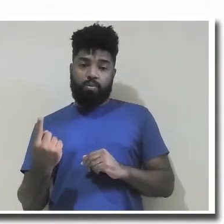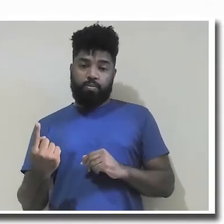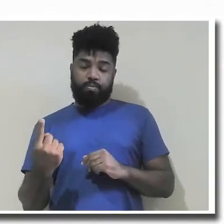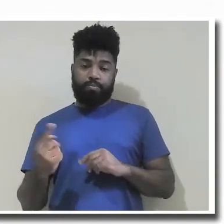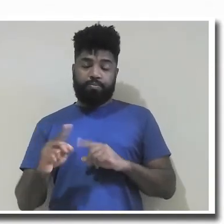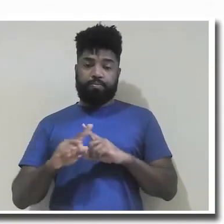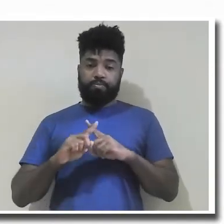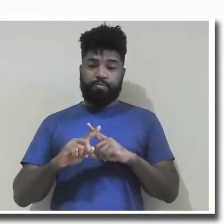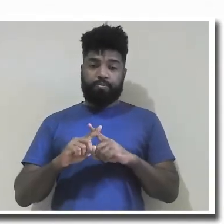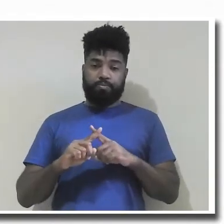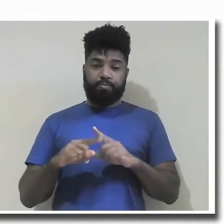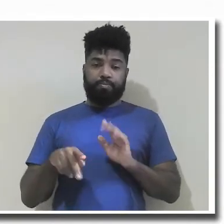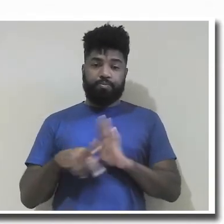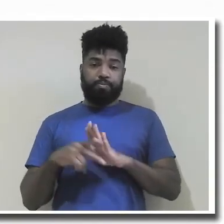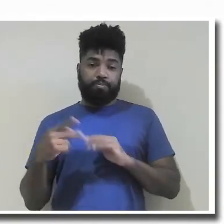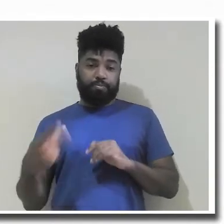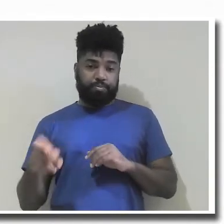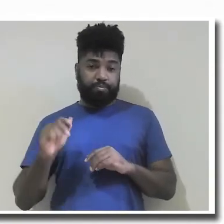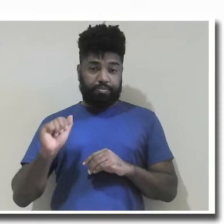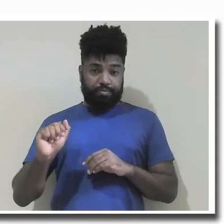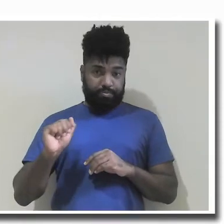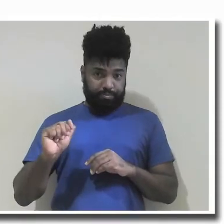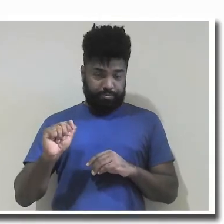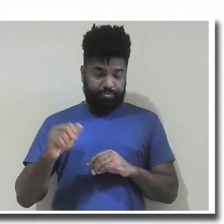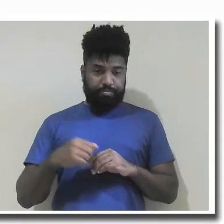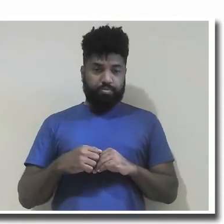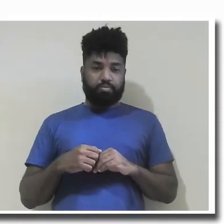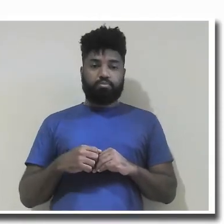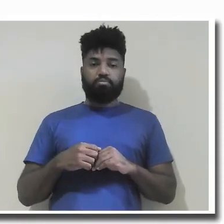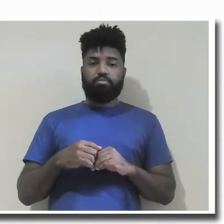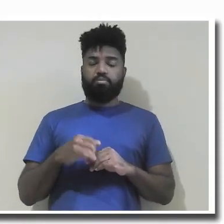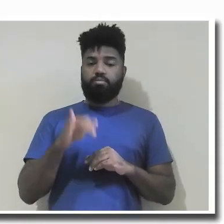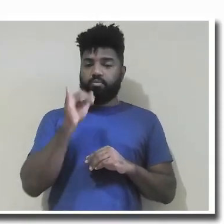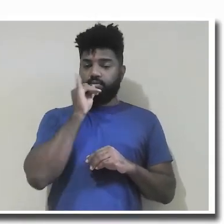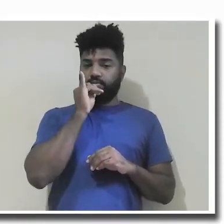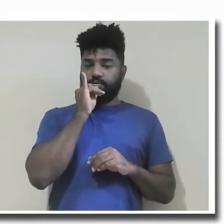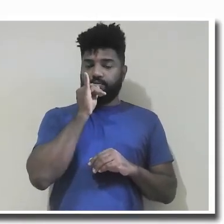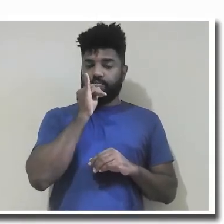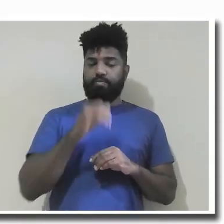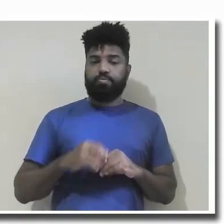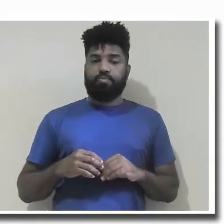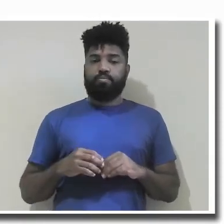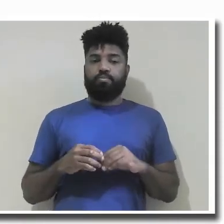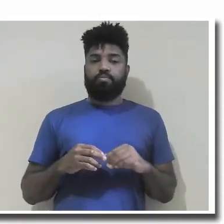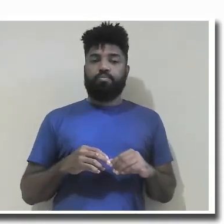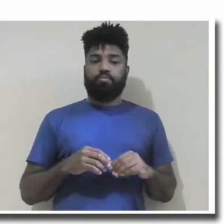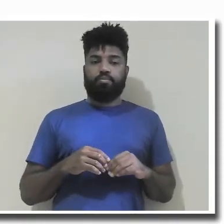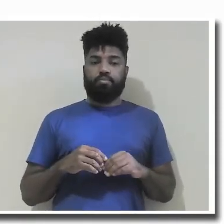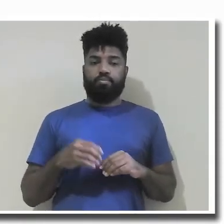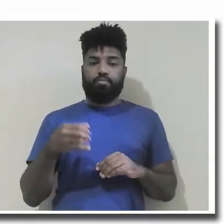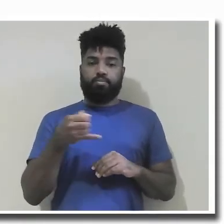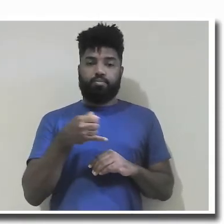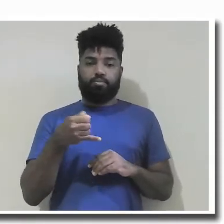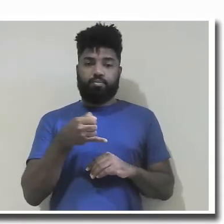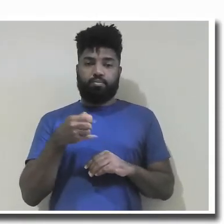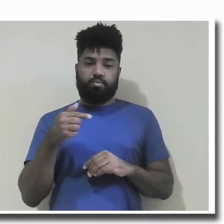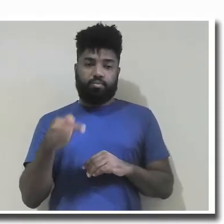vezes o próprio A. Como exemplo, menos